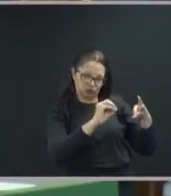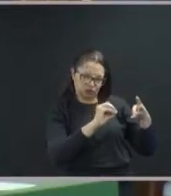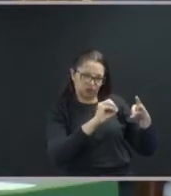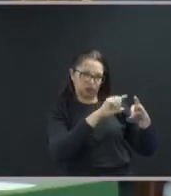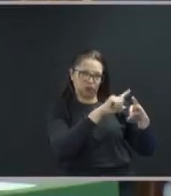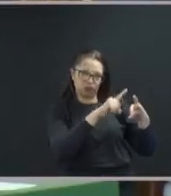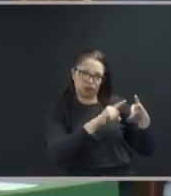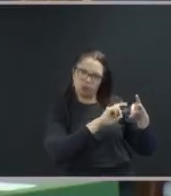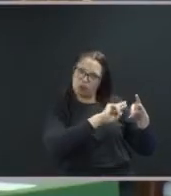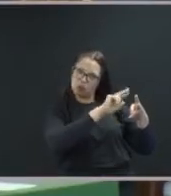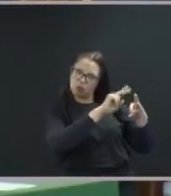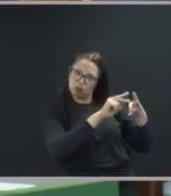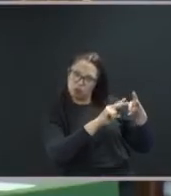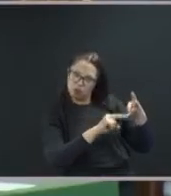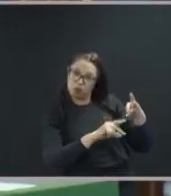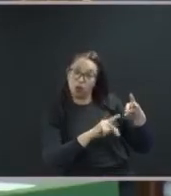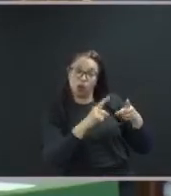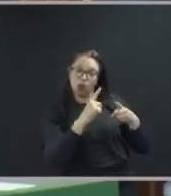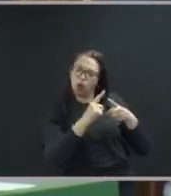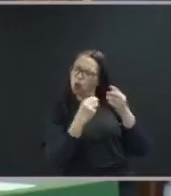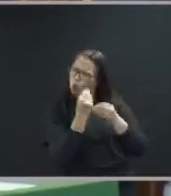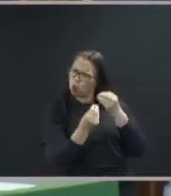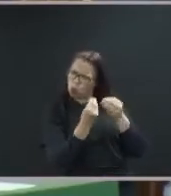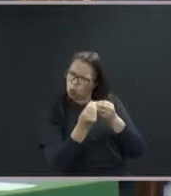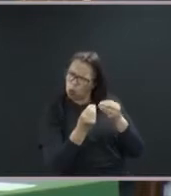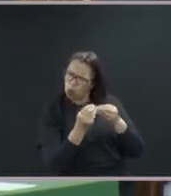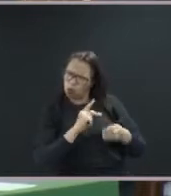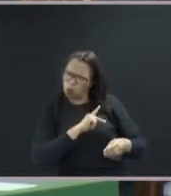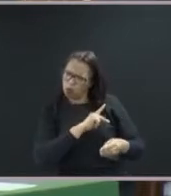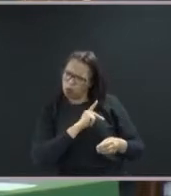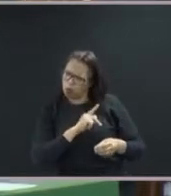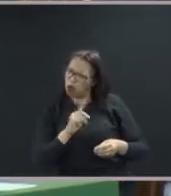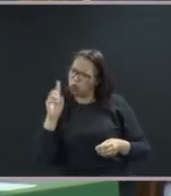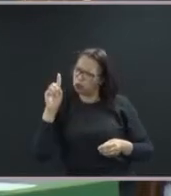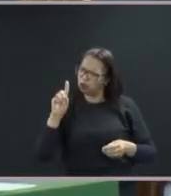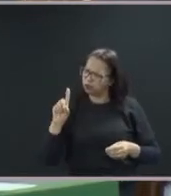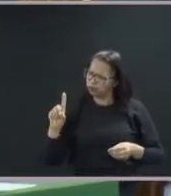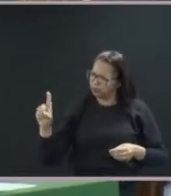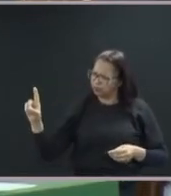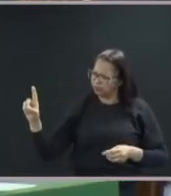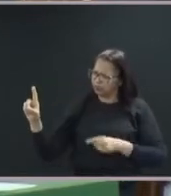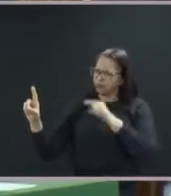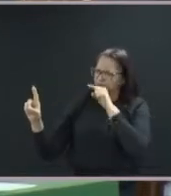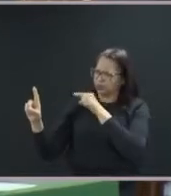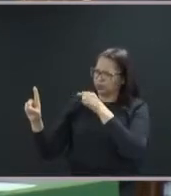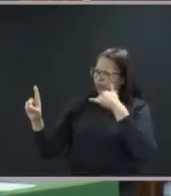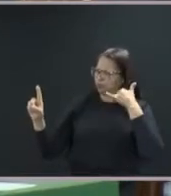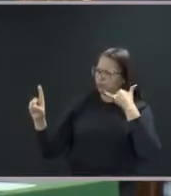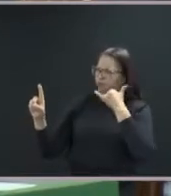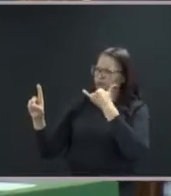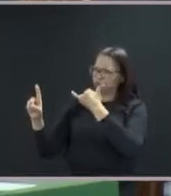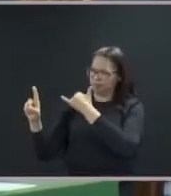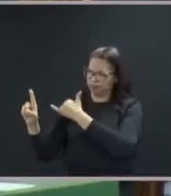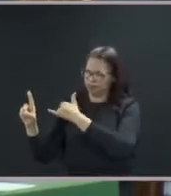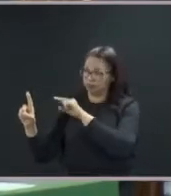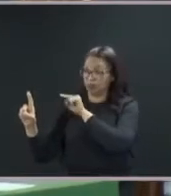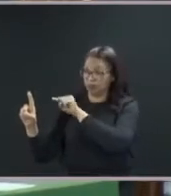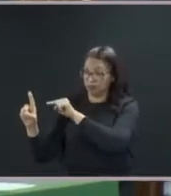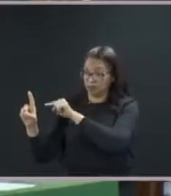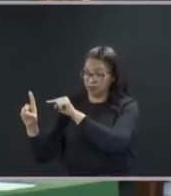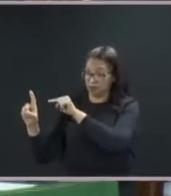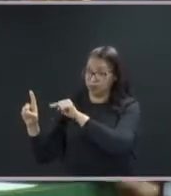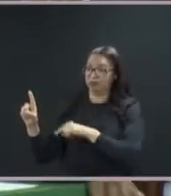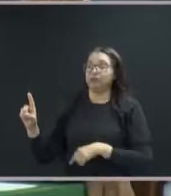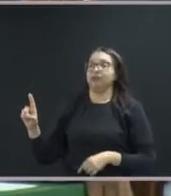não. Paulo ditava o texto, e Tércio escreveu. É muito tranquilo isso, não tem